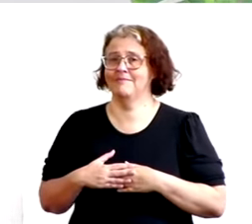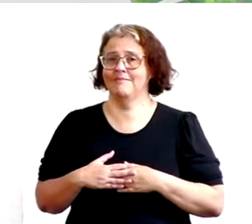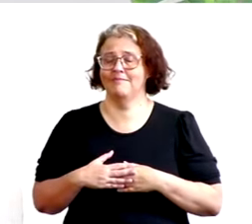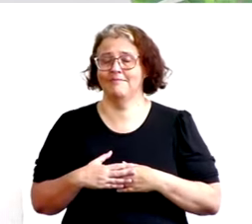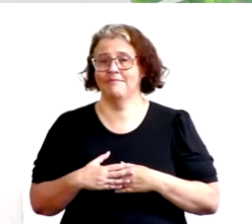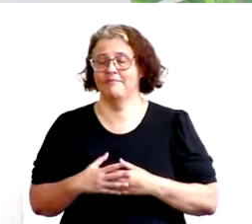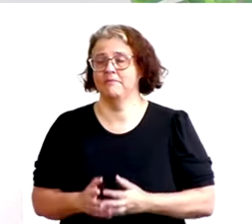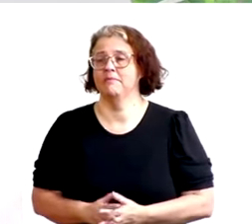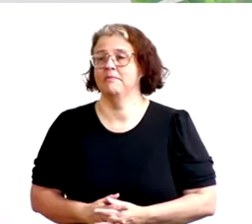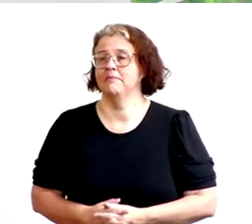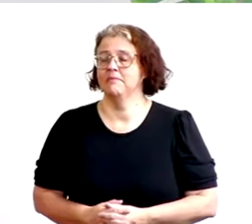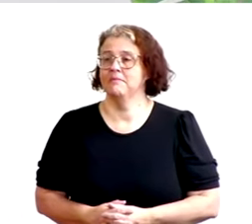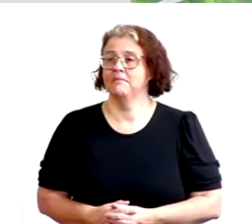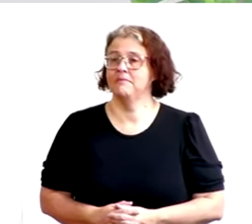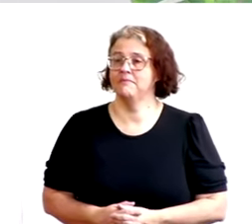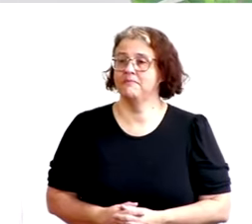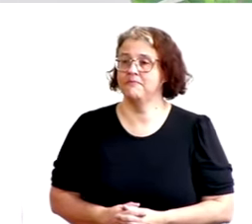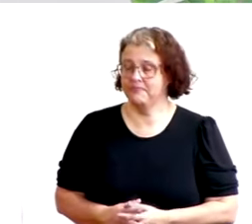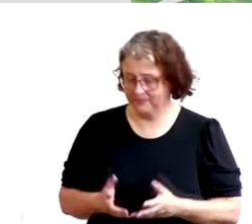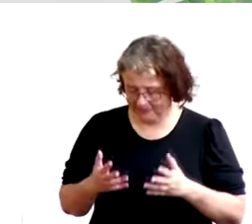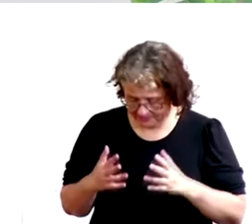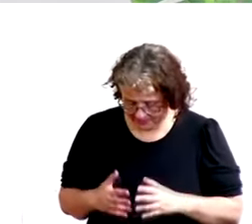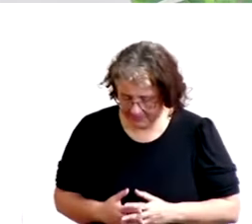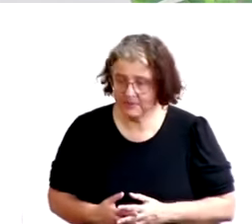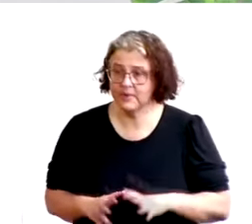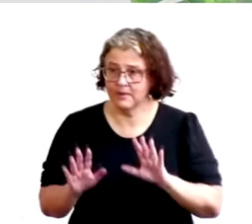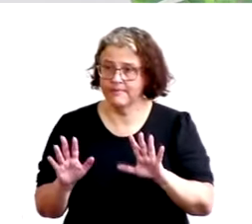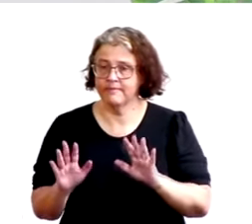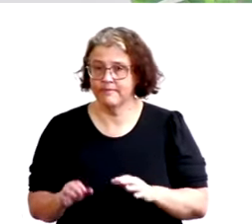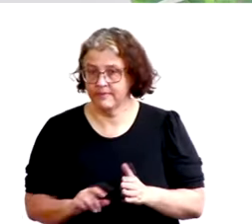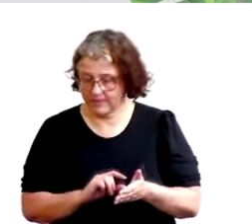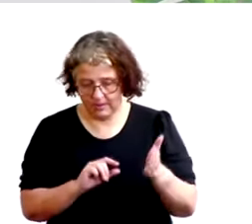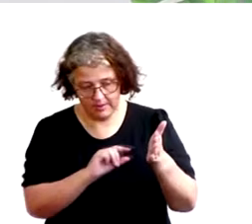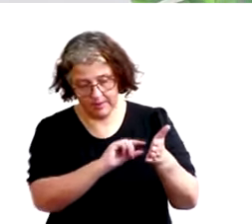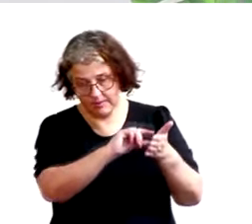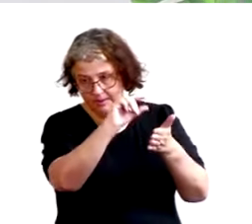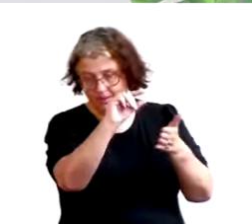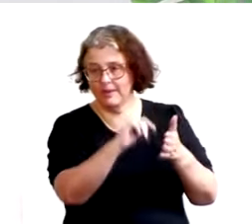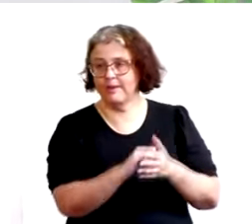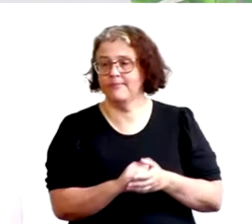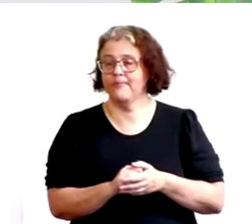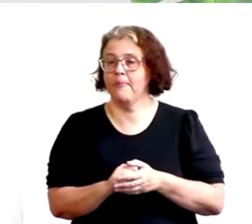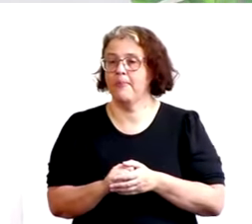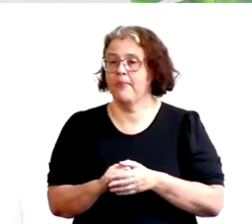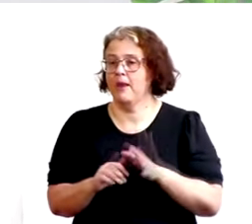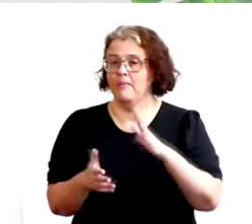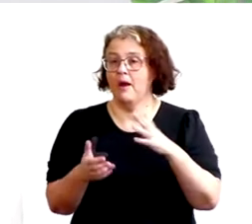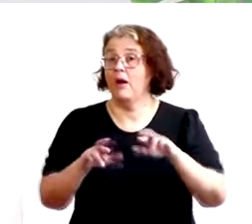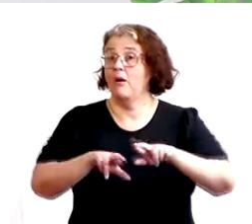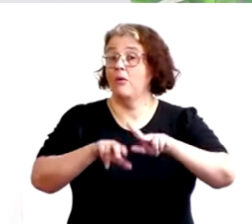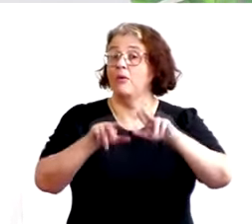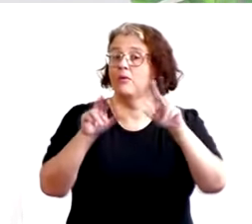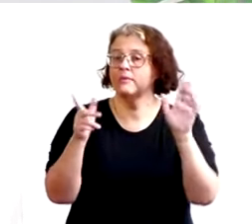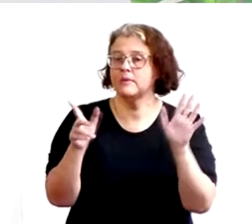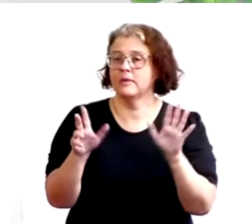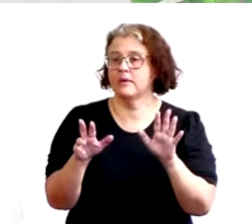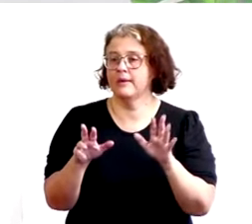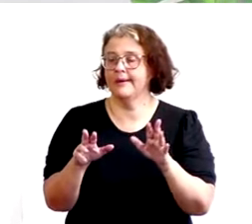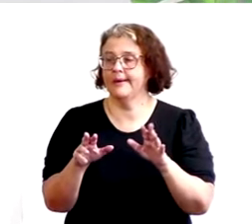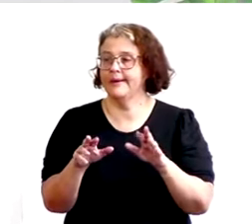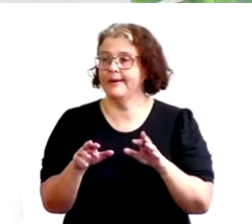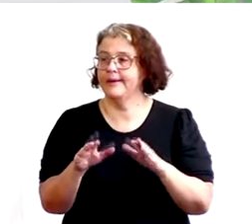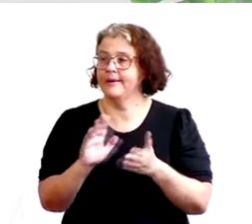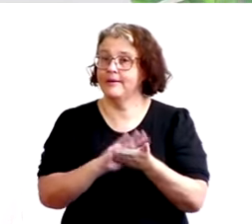até aqui nesse primeiro movimento a nova versão Almeida no último Versículo